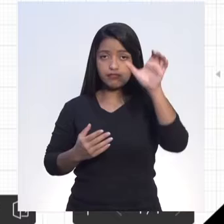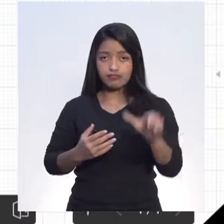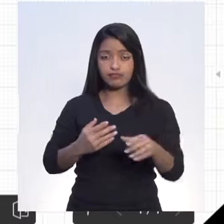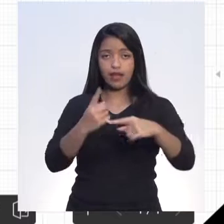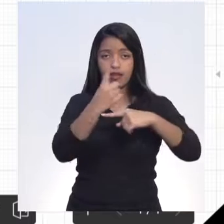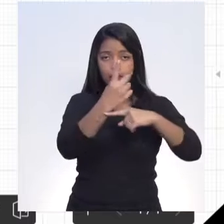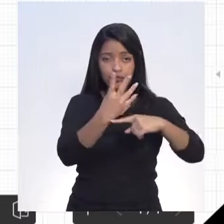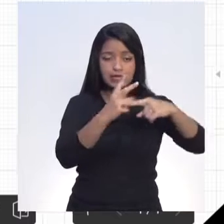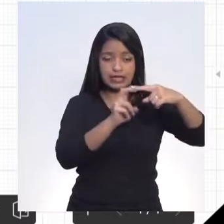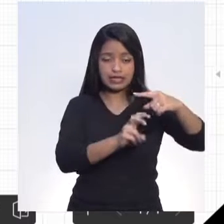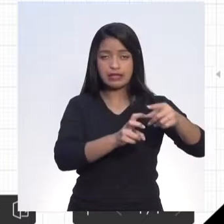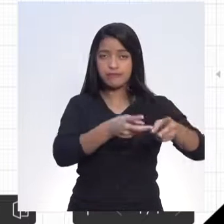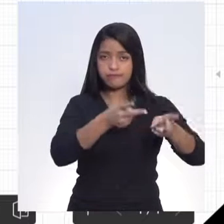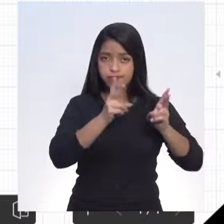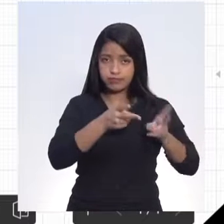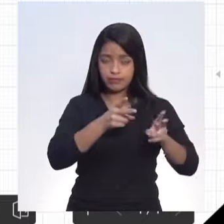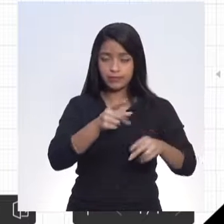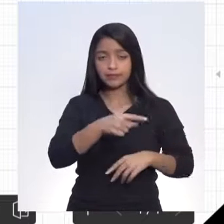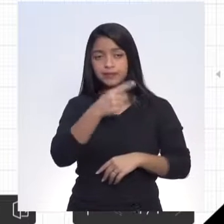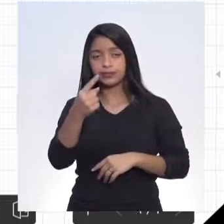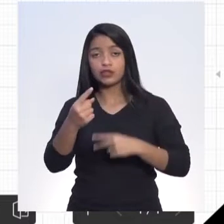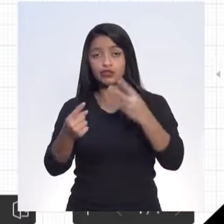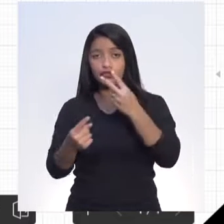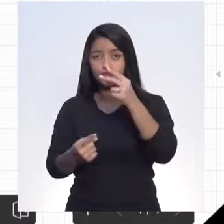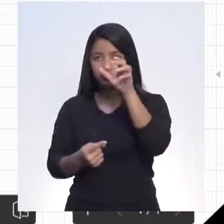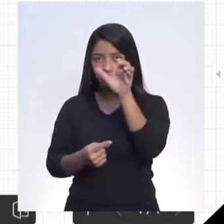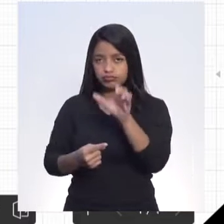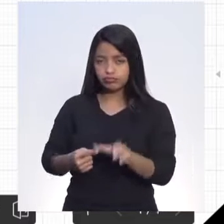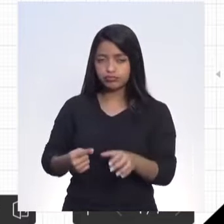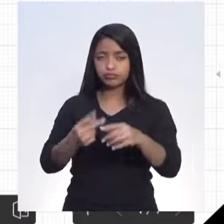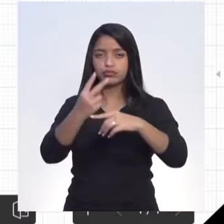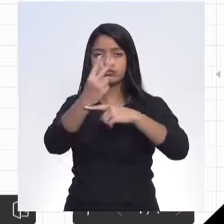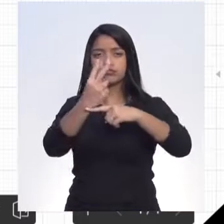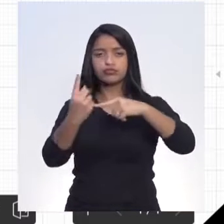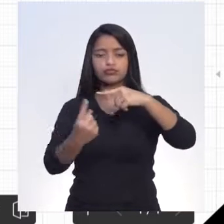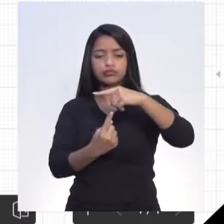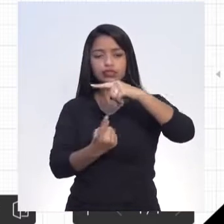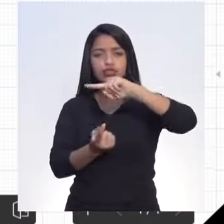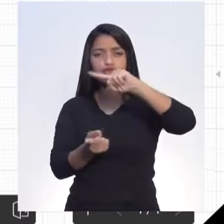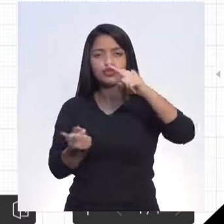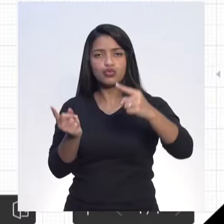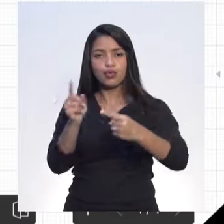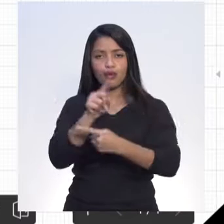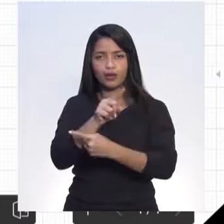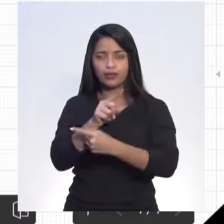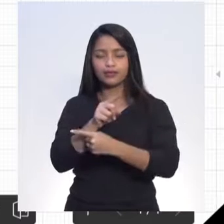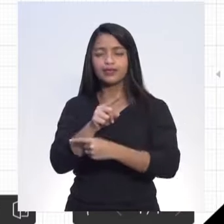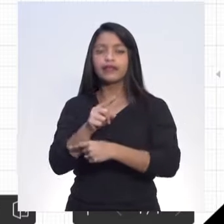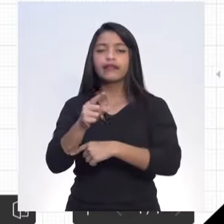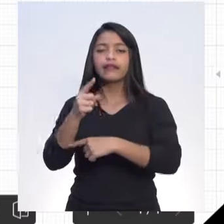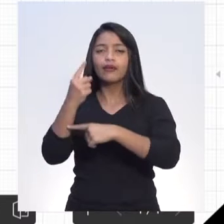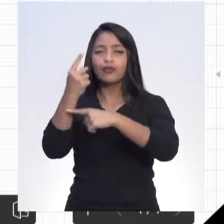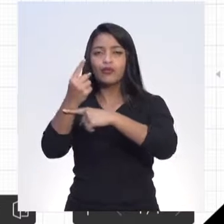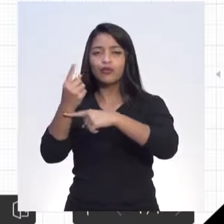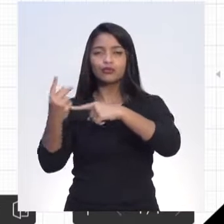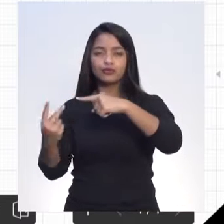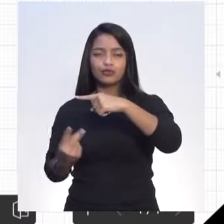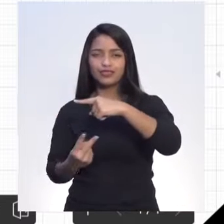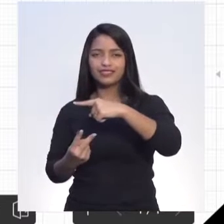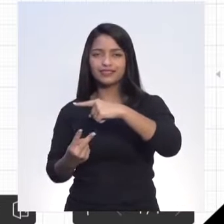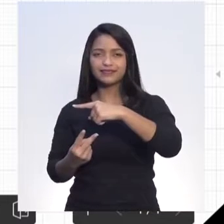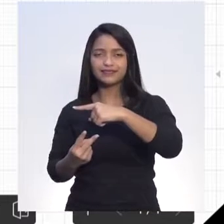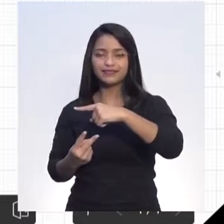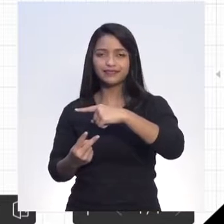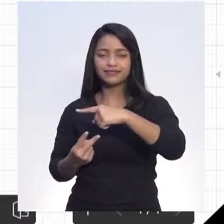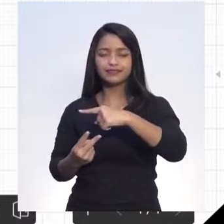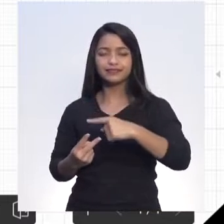multiplico. Ó. No caso aqui, ó, eu inverti. Multiplico pelo inverso. 1 sobre 2. O que eu